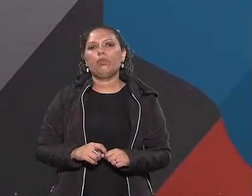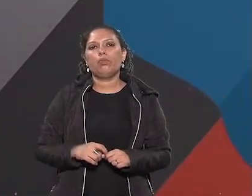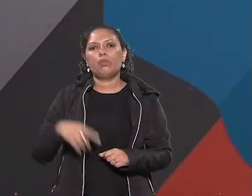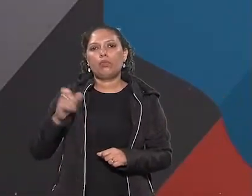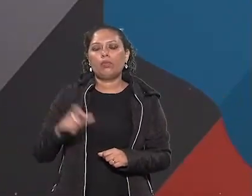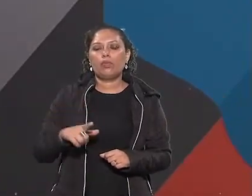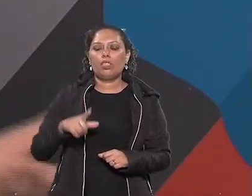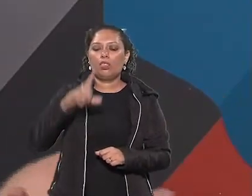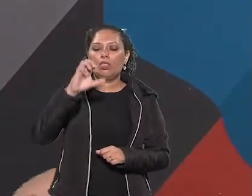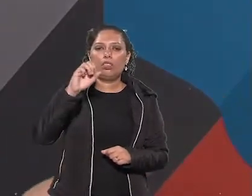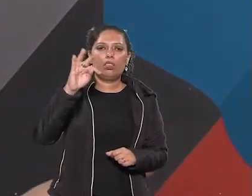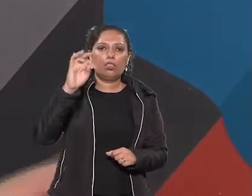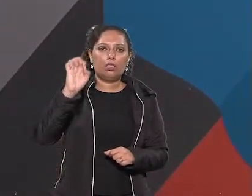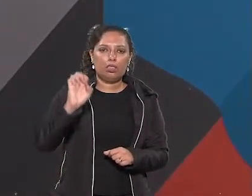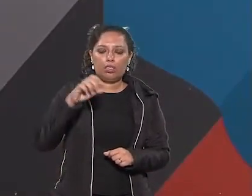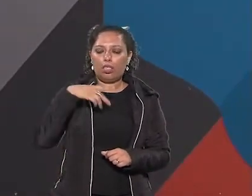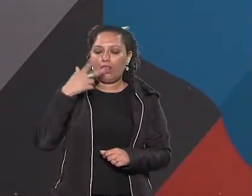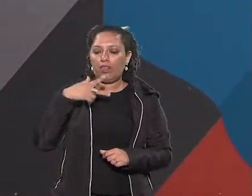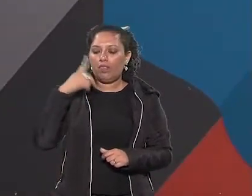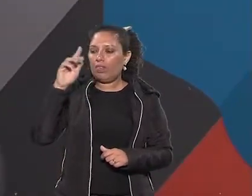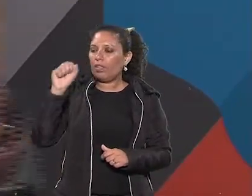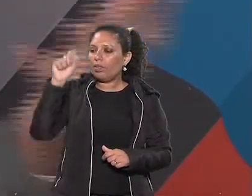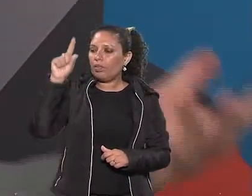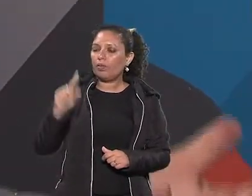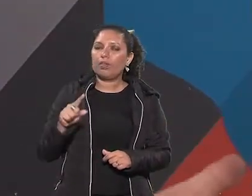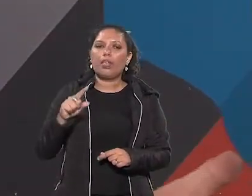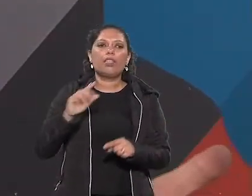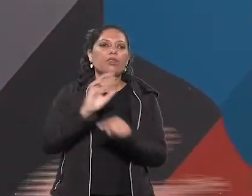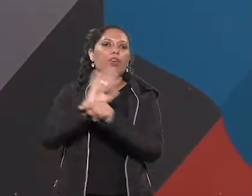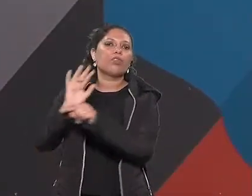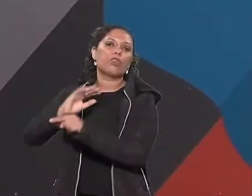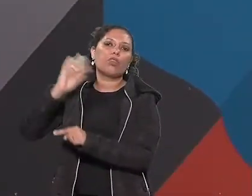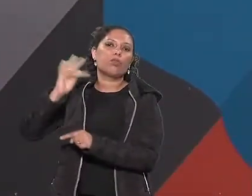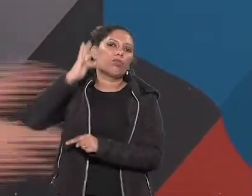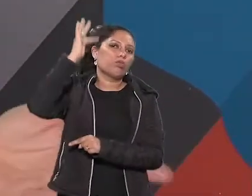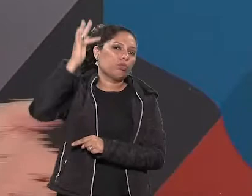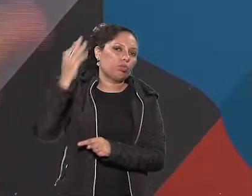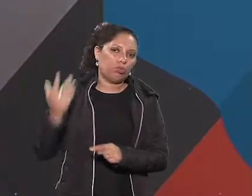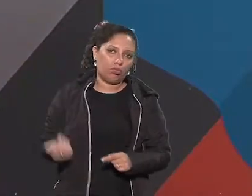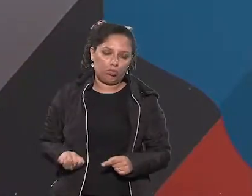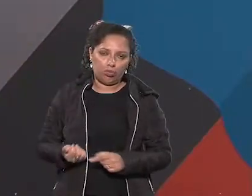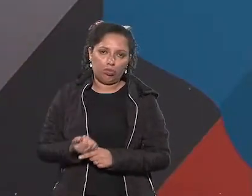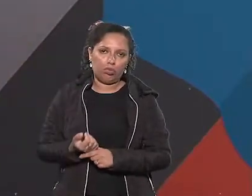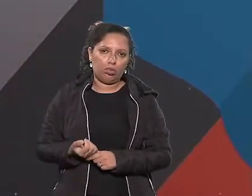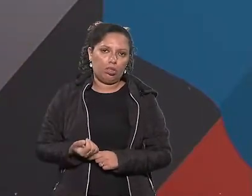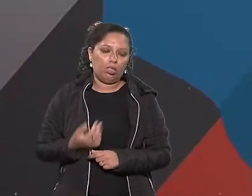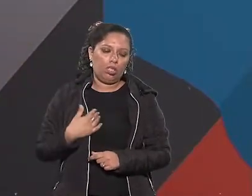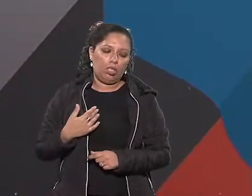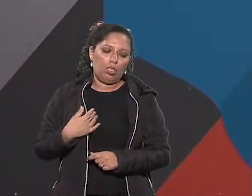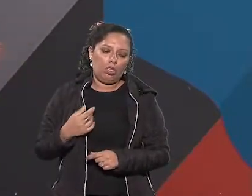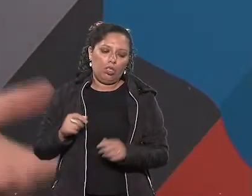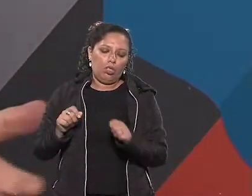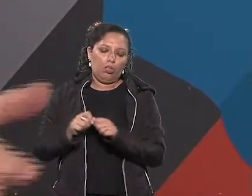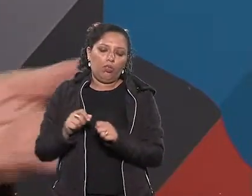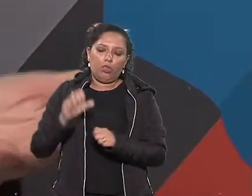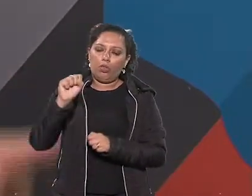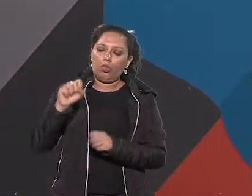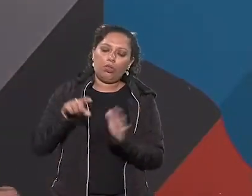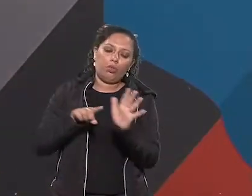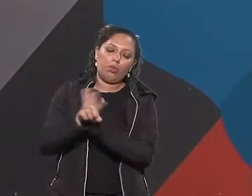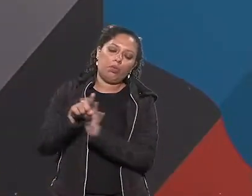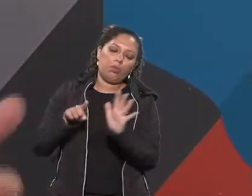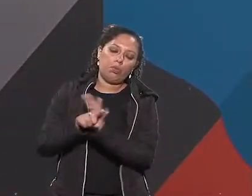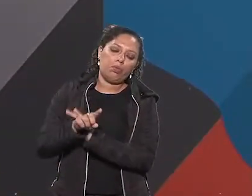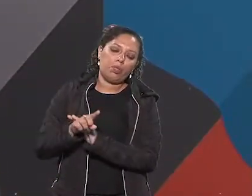né? É a questão do gás. Todo mundo diz que a gás é a futura redenção. Eu fiz umas 8 perguntas à